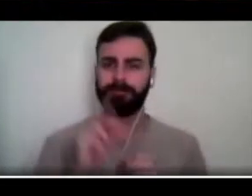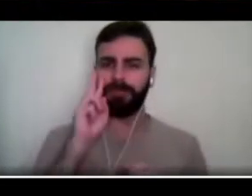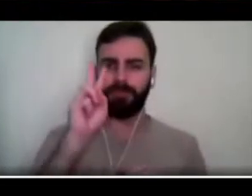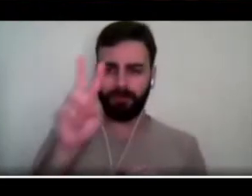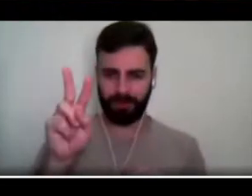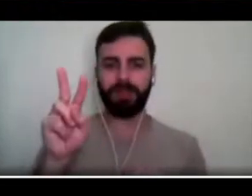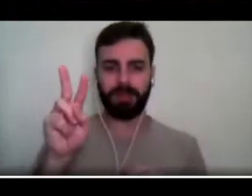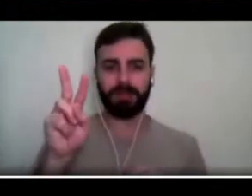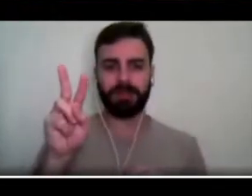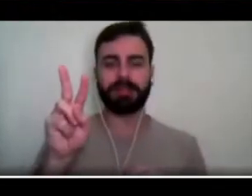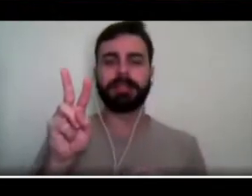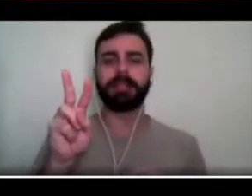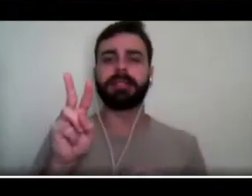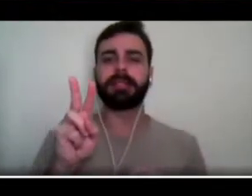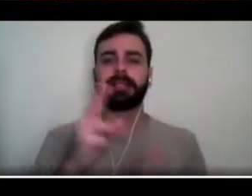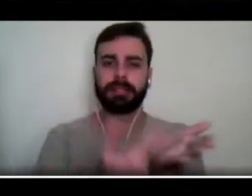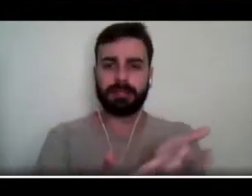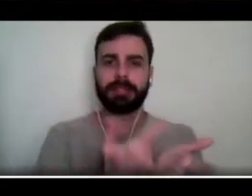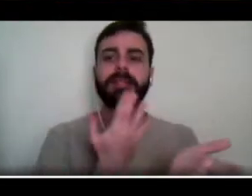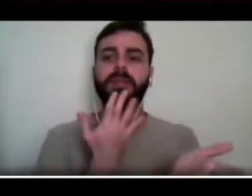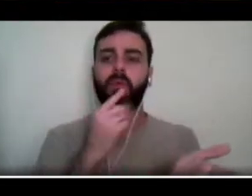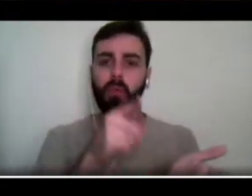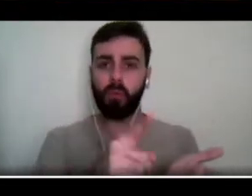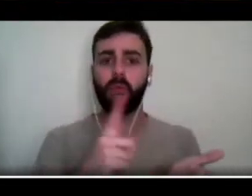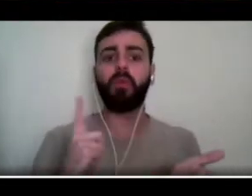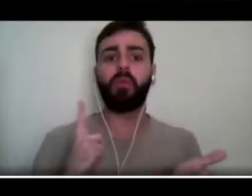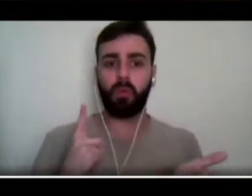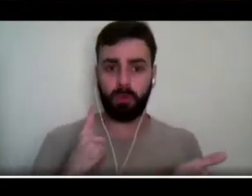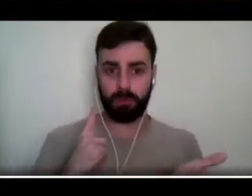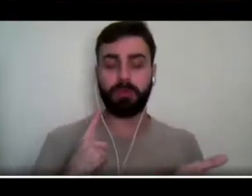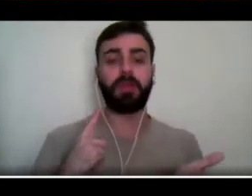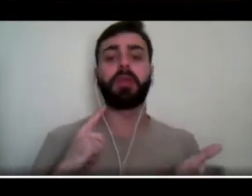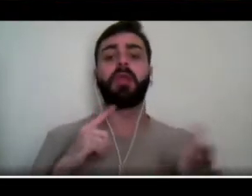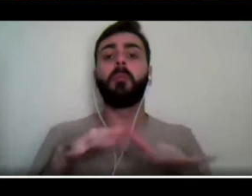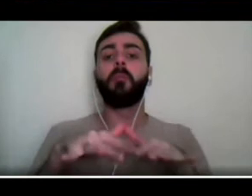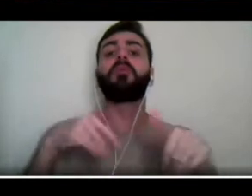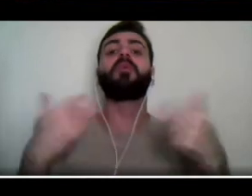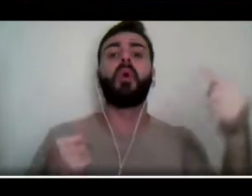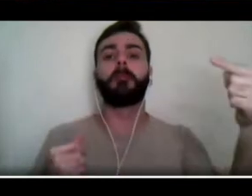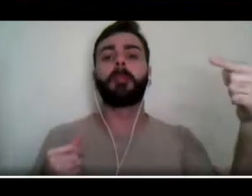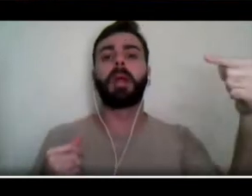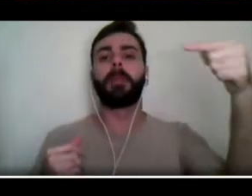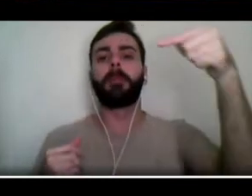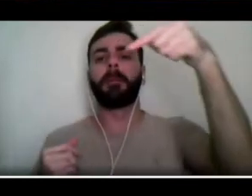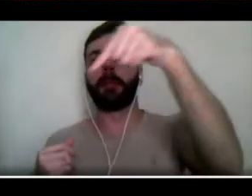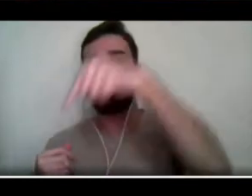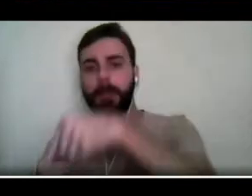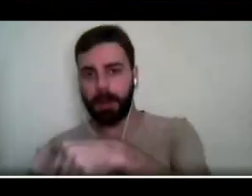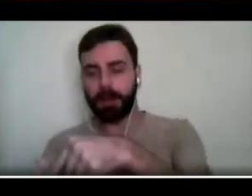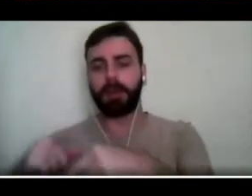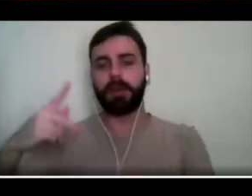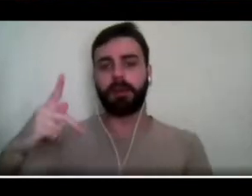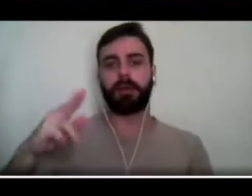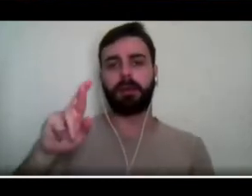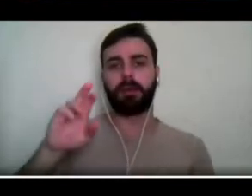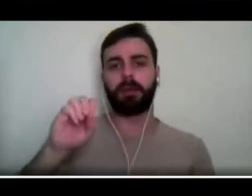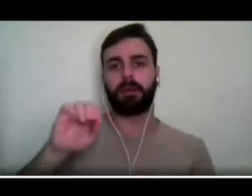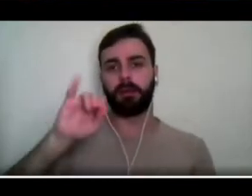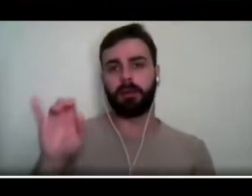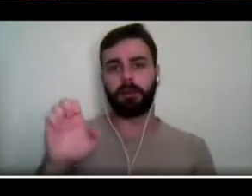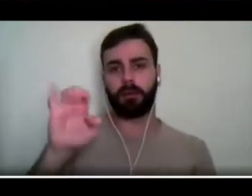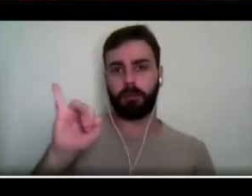movimento de projétil, né? No caso do grilo